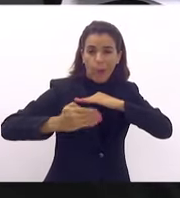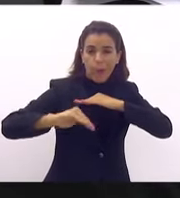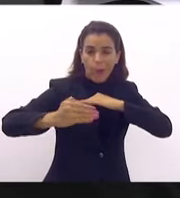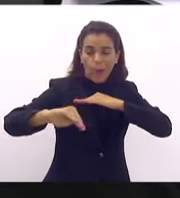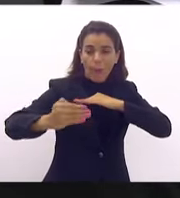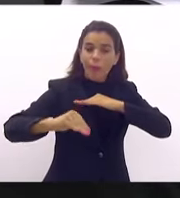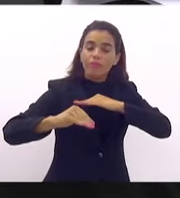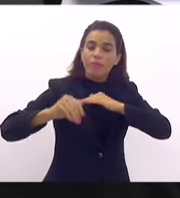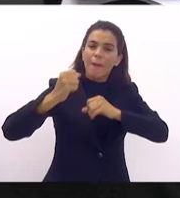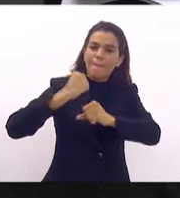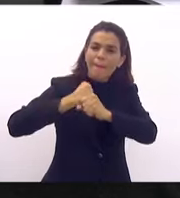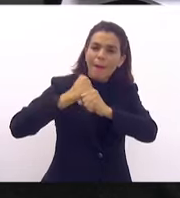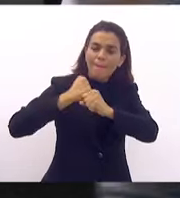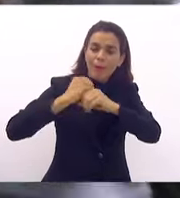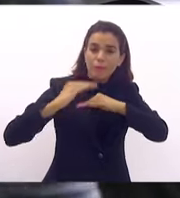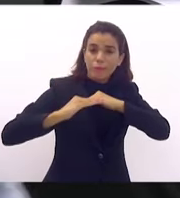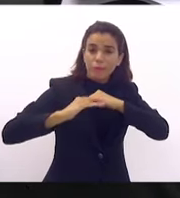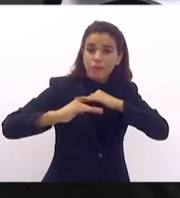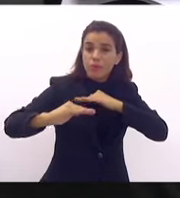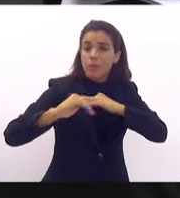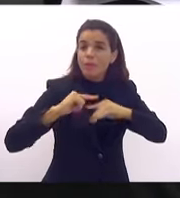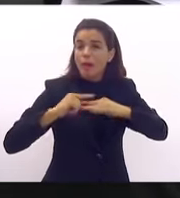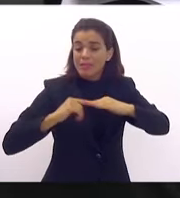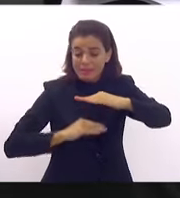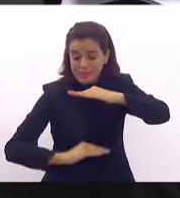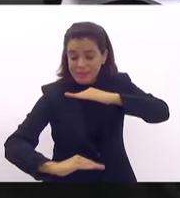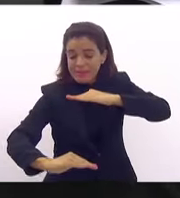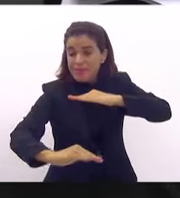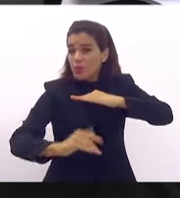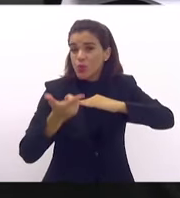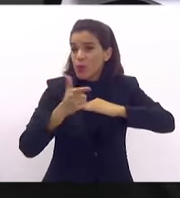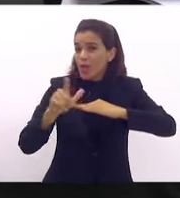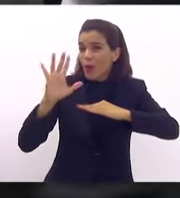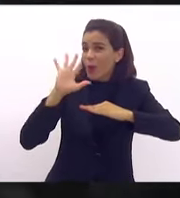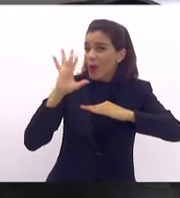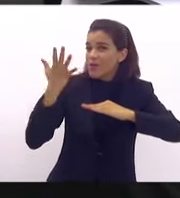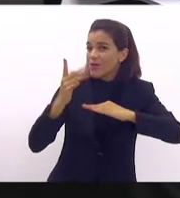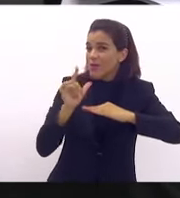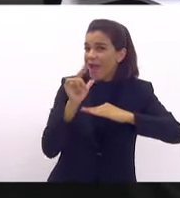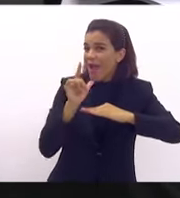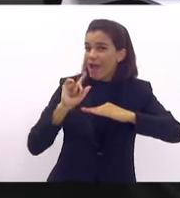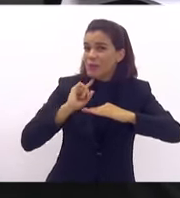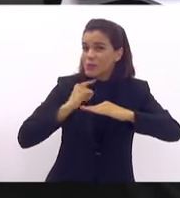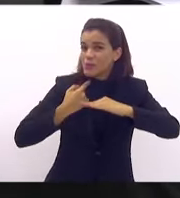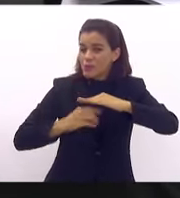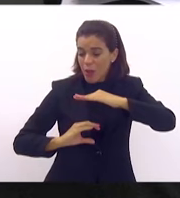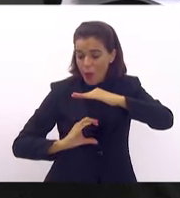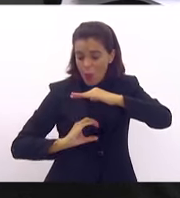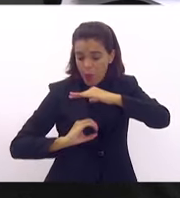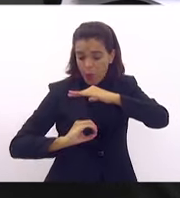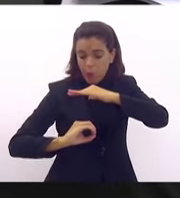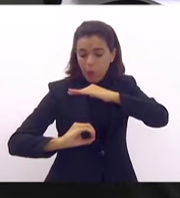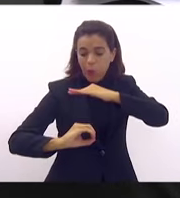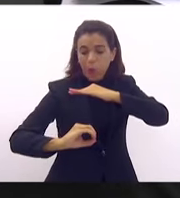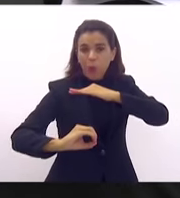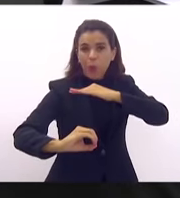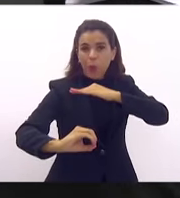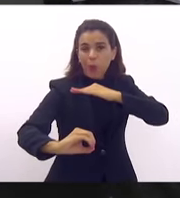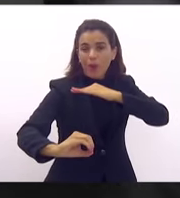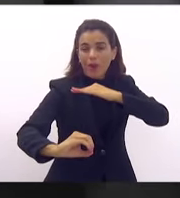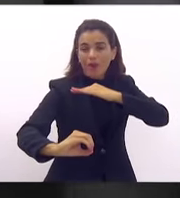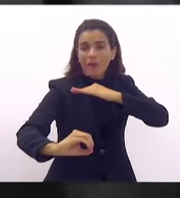Ele não tem como resolver o esgoto. Então, as ligações de esgoto vão ser feitos nas galerias de